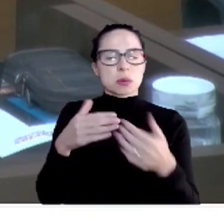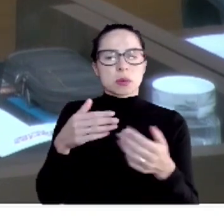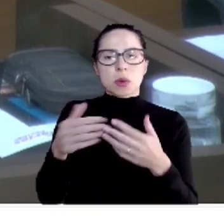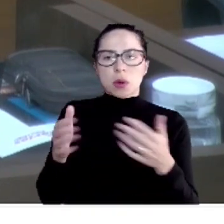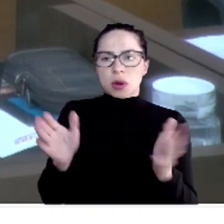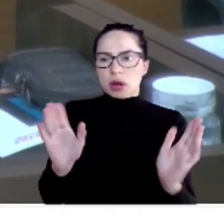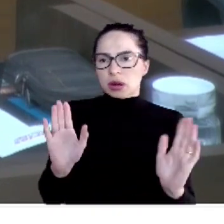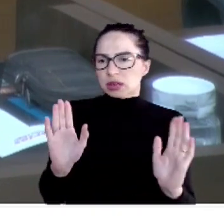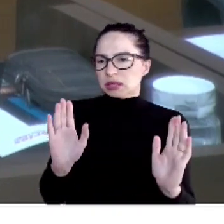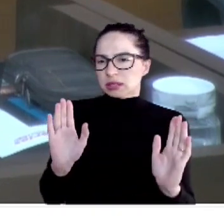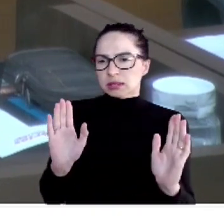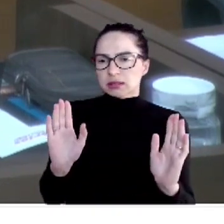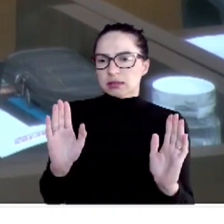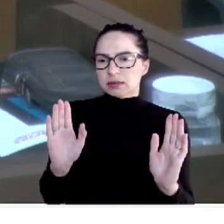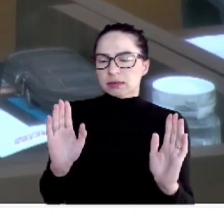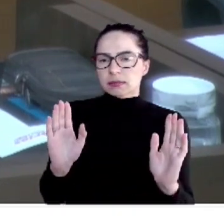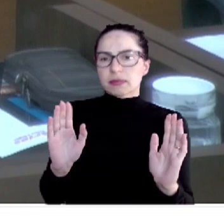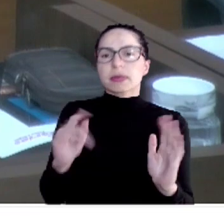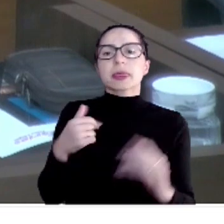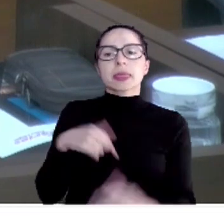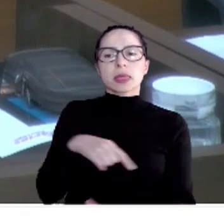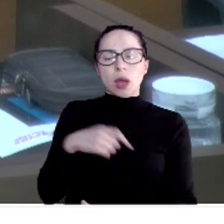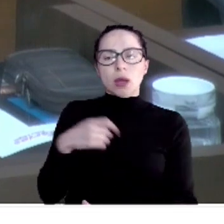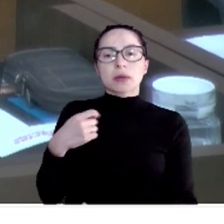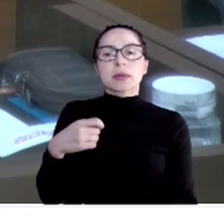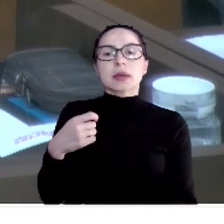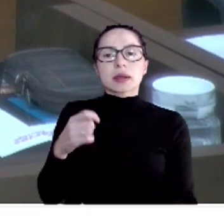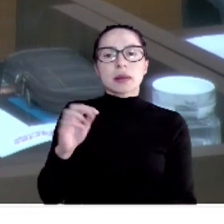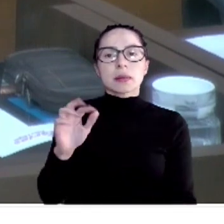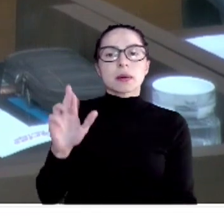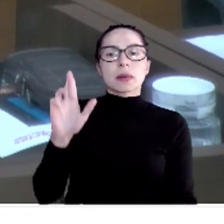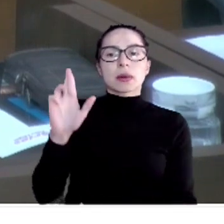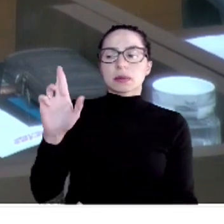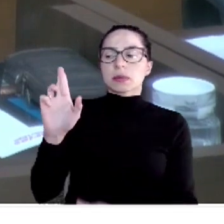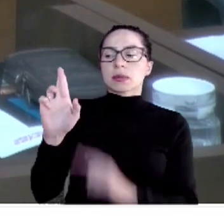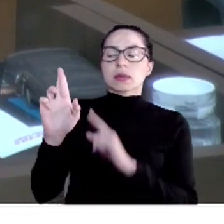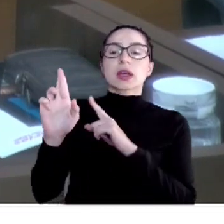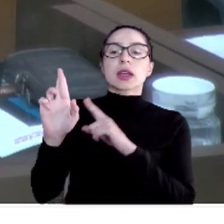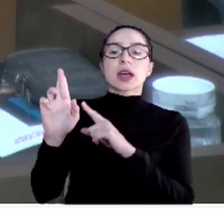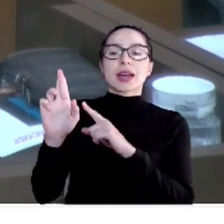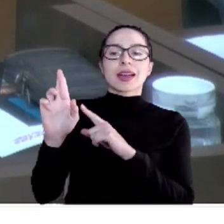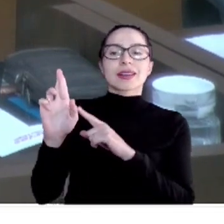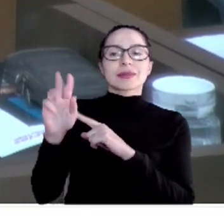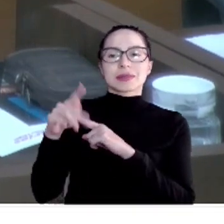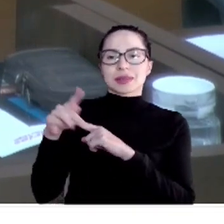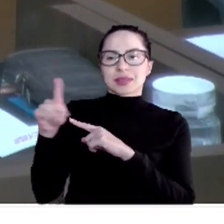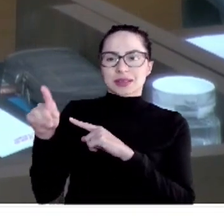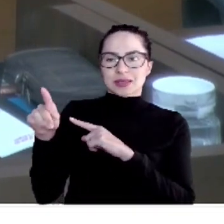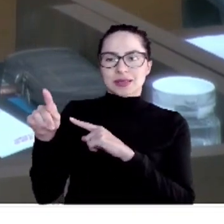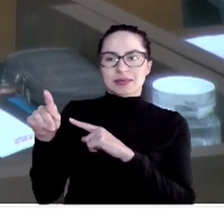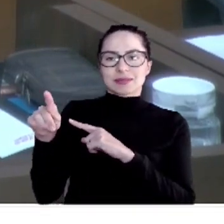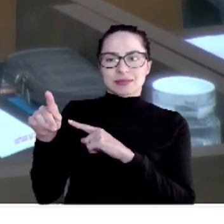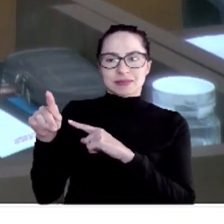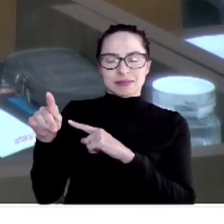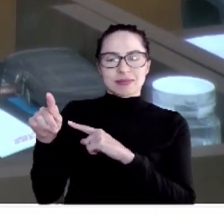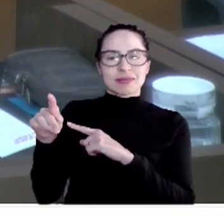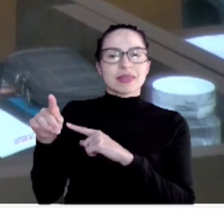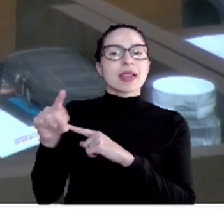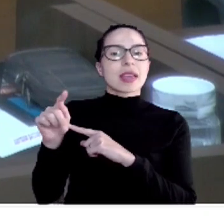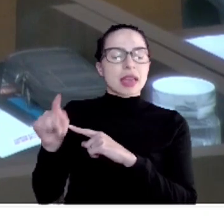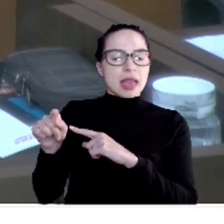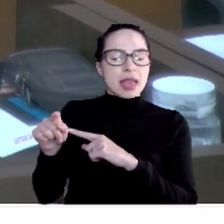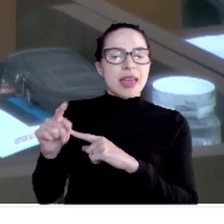seja, nós devemos a quem? Aos professores, que na maioria das vezes são bem menos